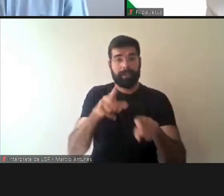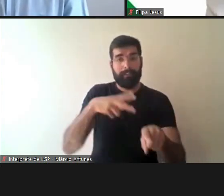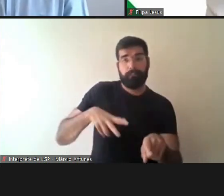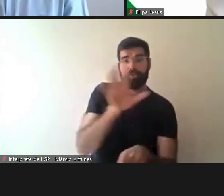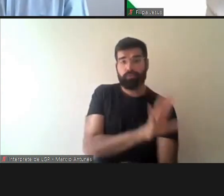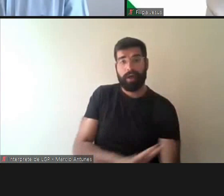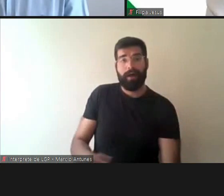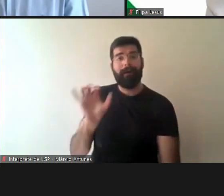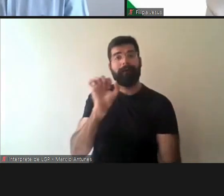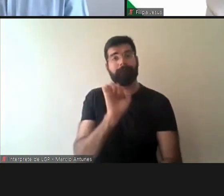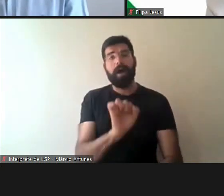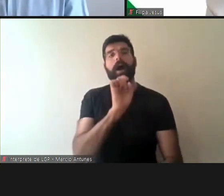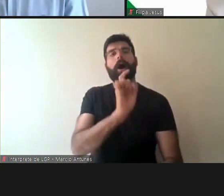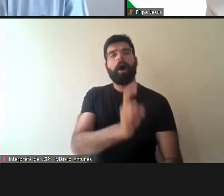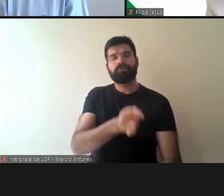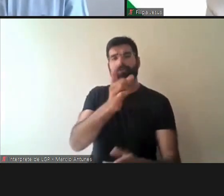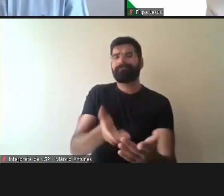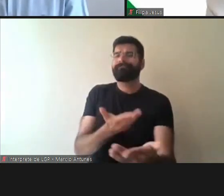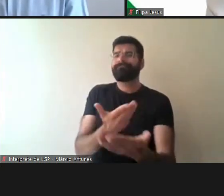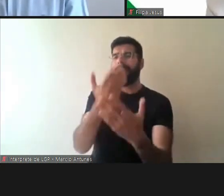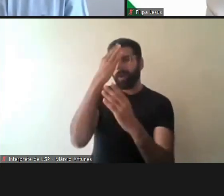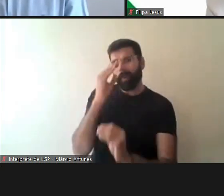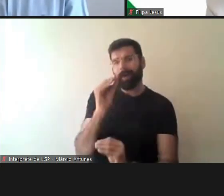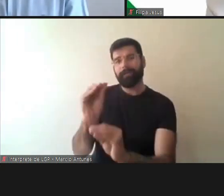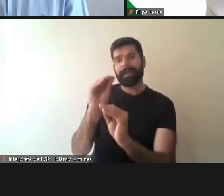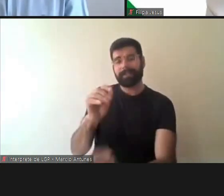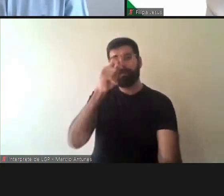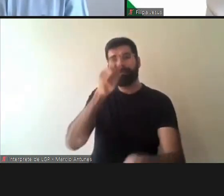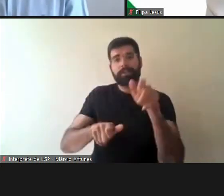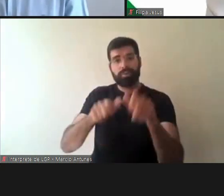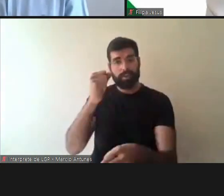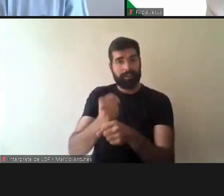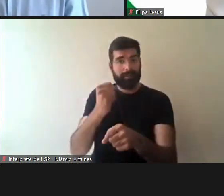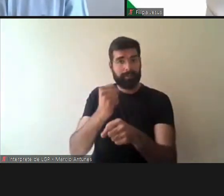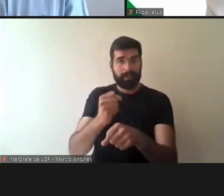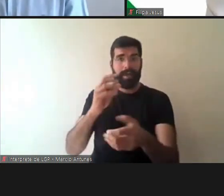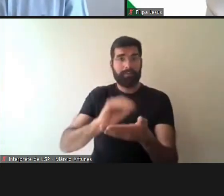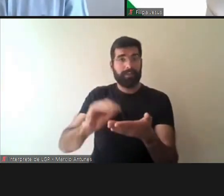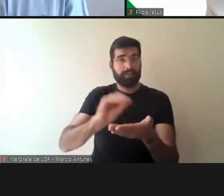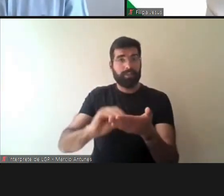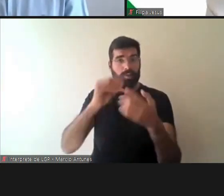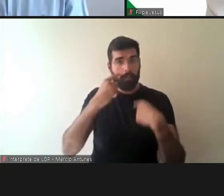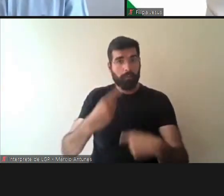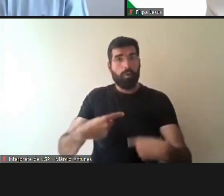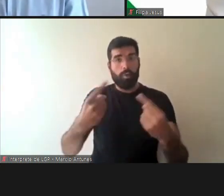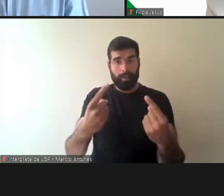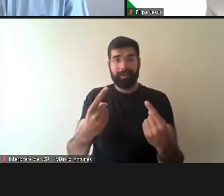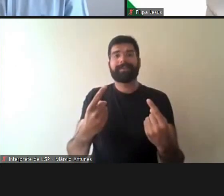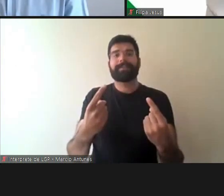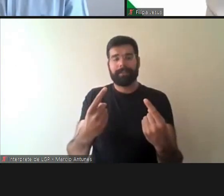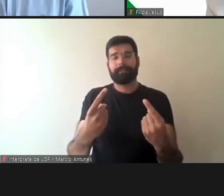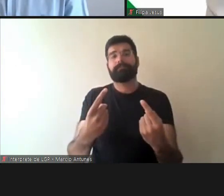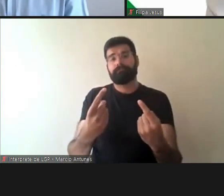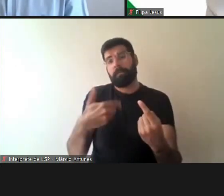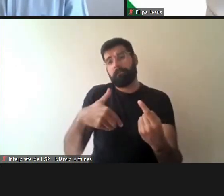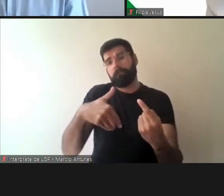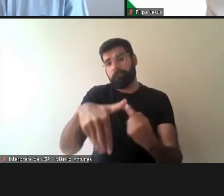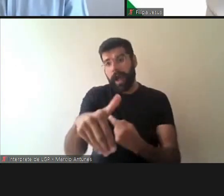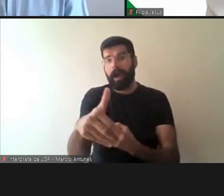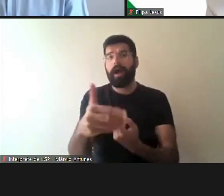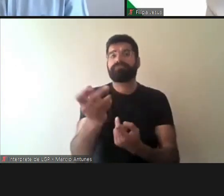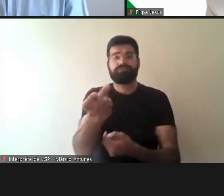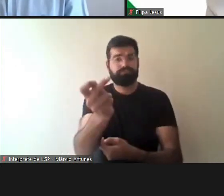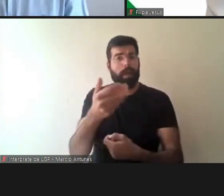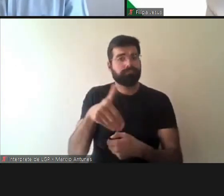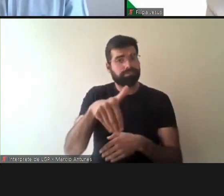de qualificar os funcionários da administração pública nos próximos